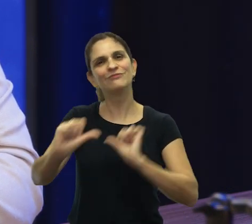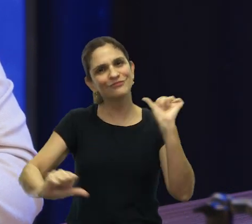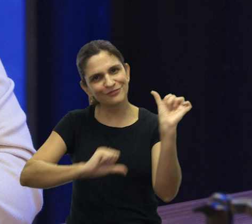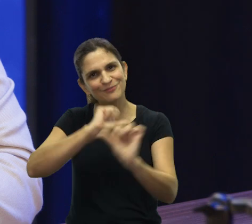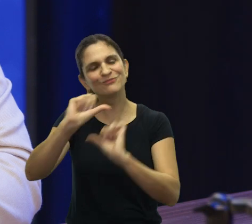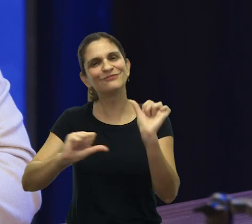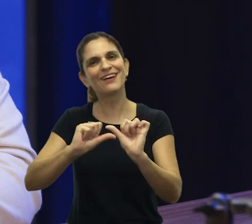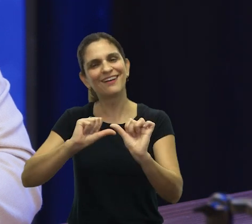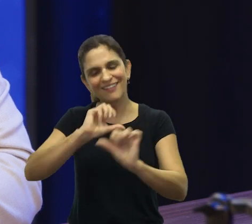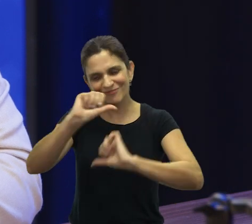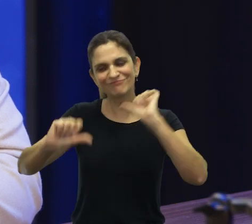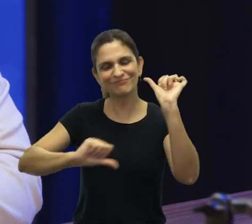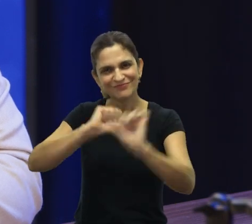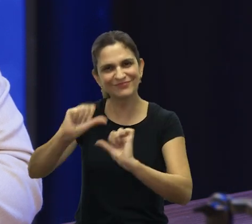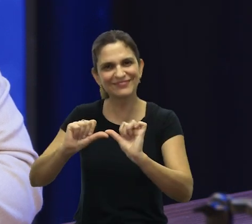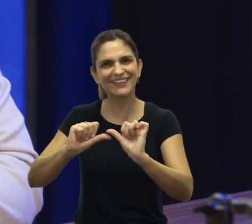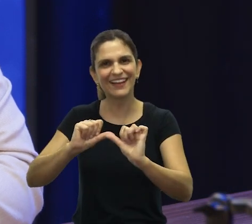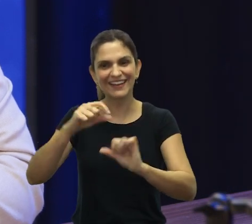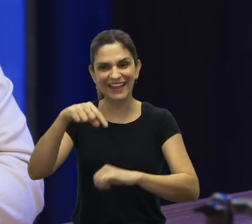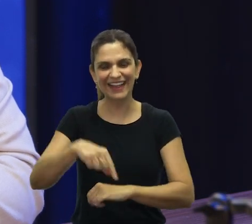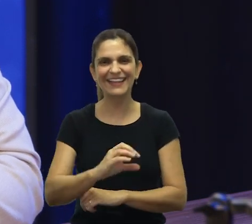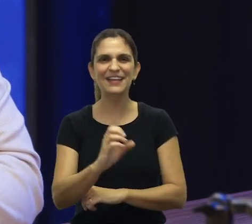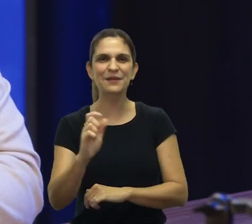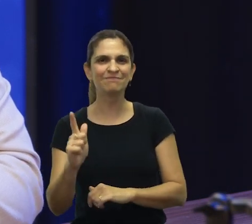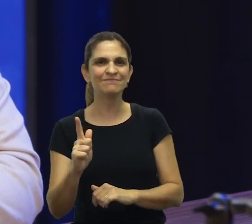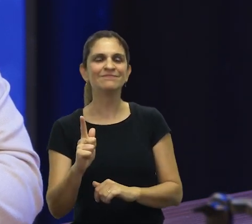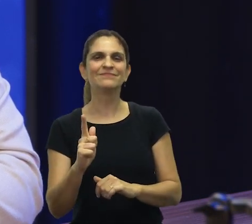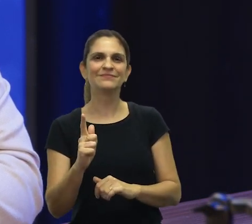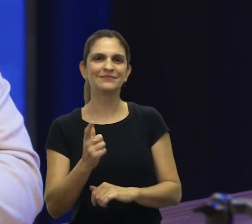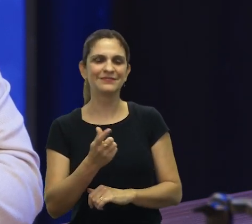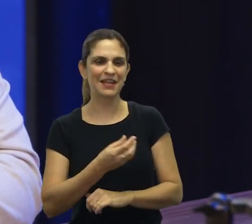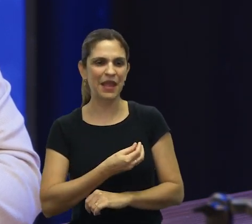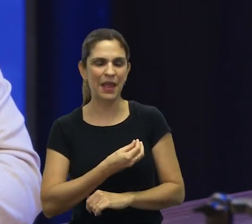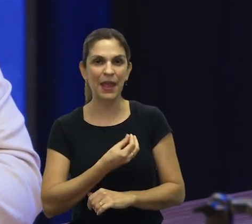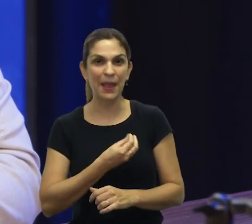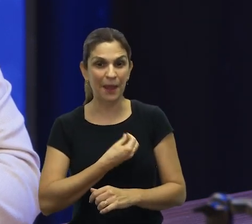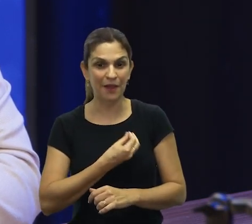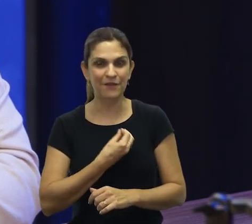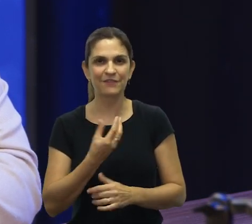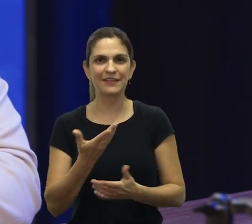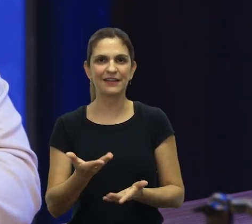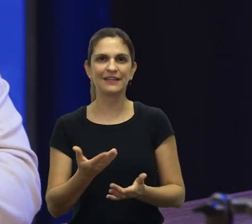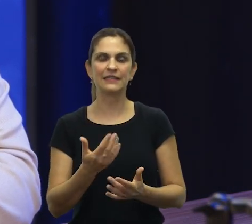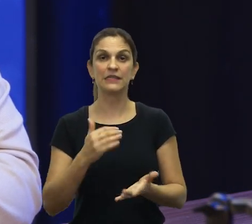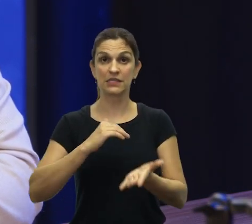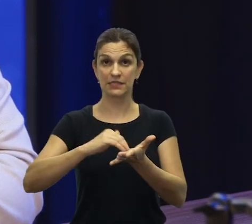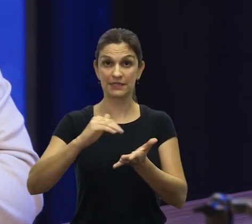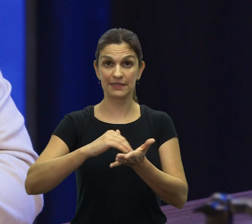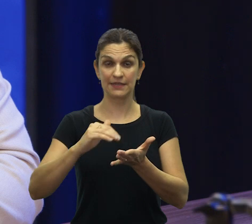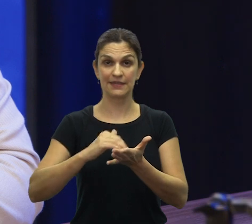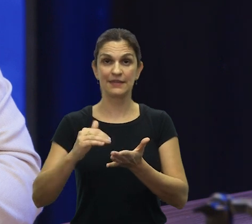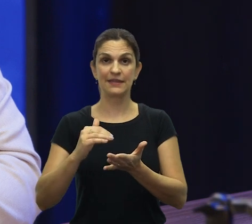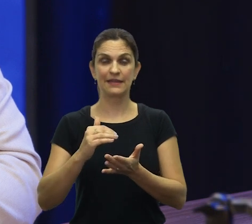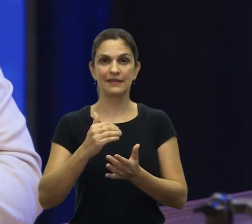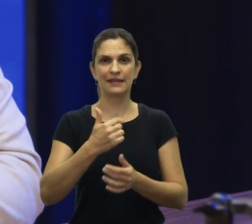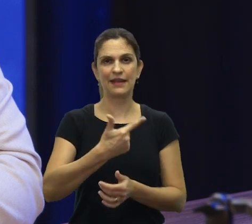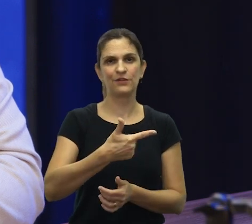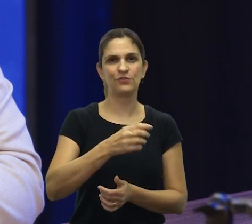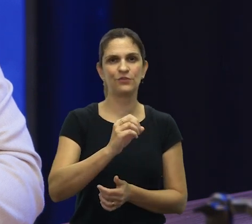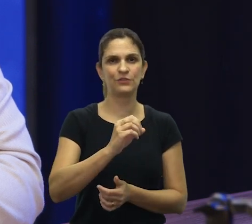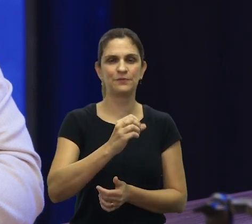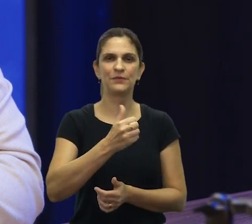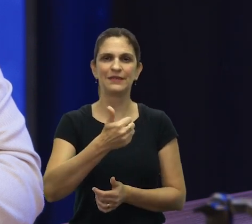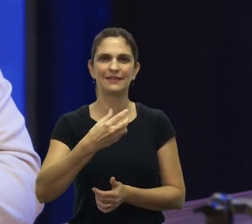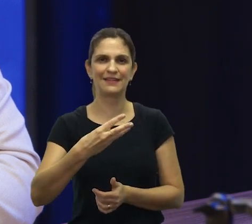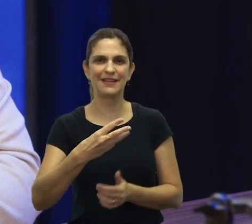de mudar minha realidade local. E isso eu percebi, eu tive a oportunidade de ser secretário adjunto de saúde entre 2013